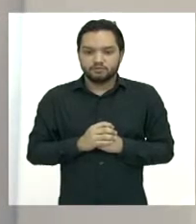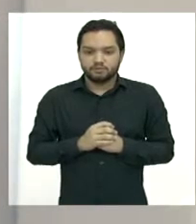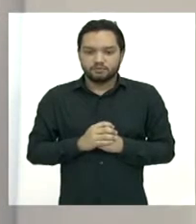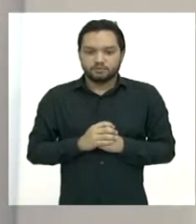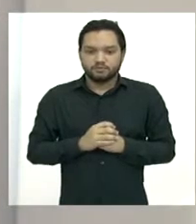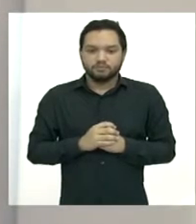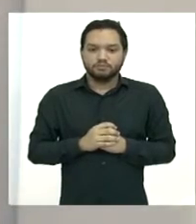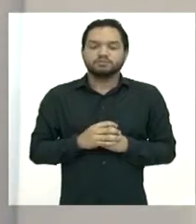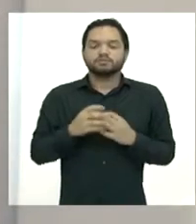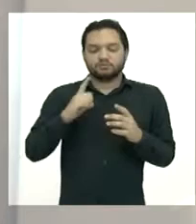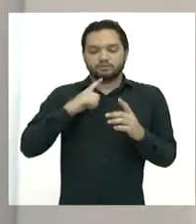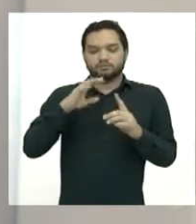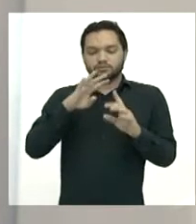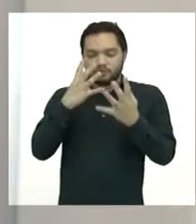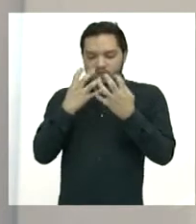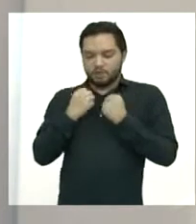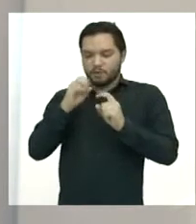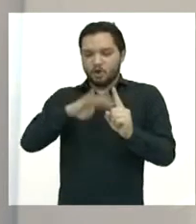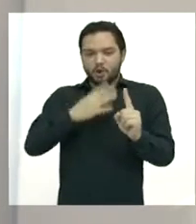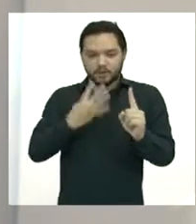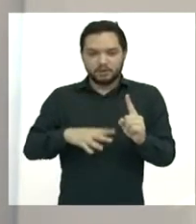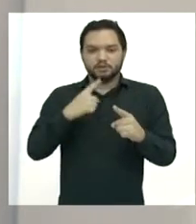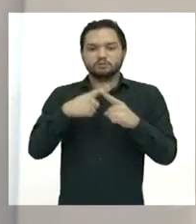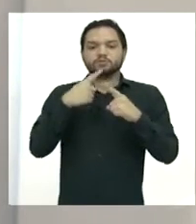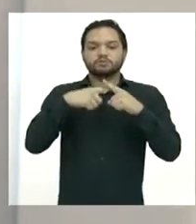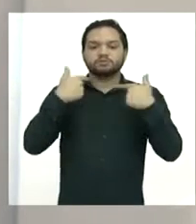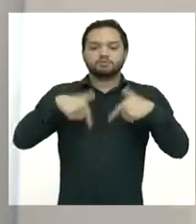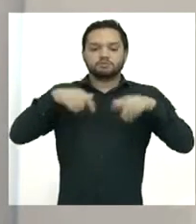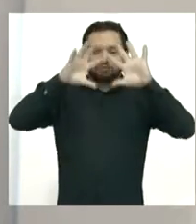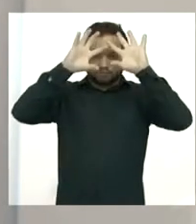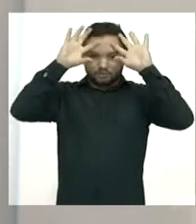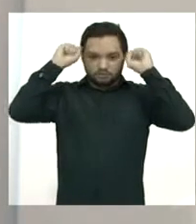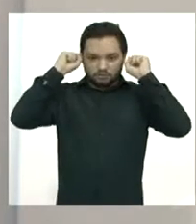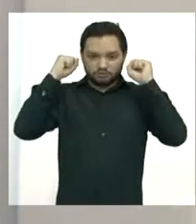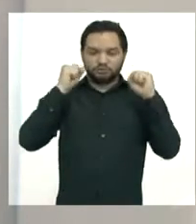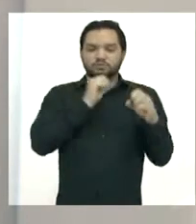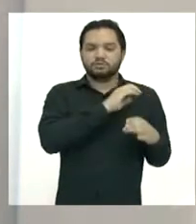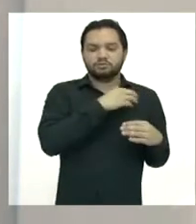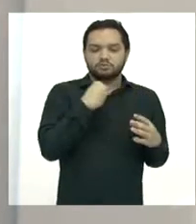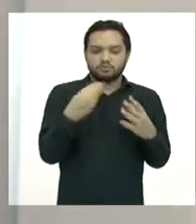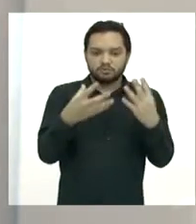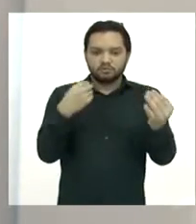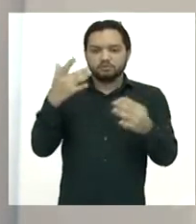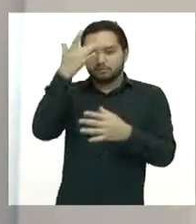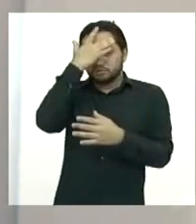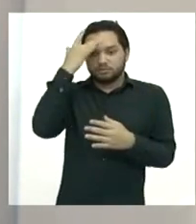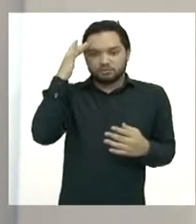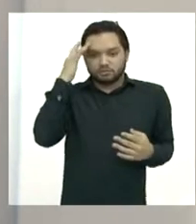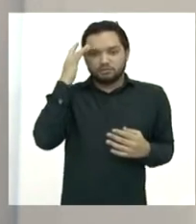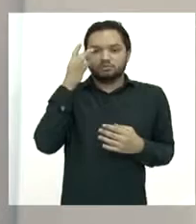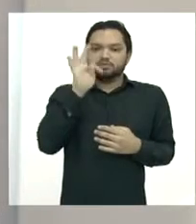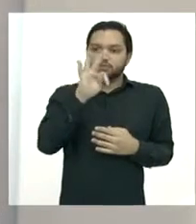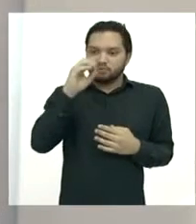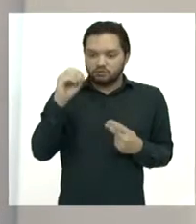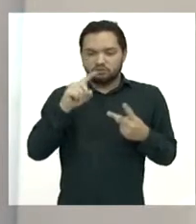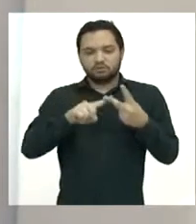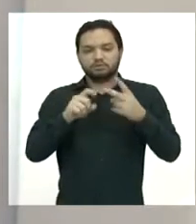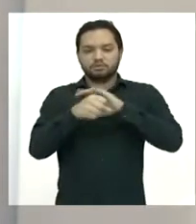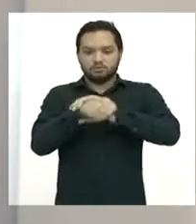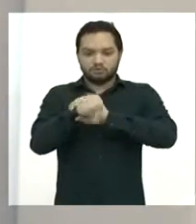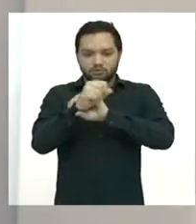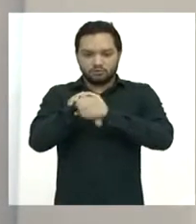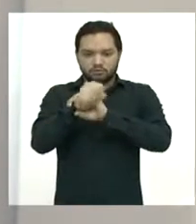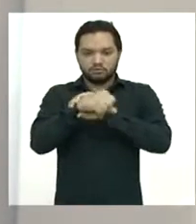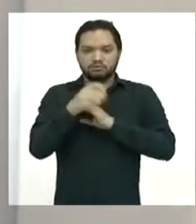é do trabalho desenvolvido no Conselho, que é de dar acesso à população às 2 profissões, a ter a saúde